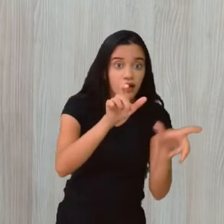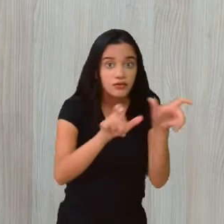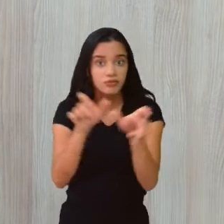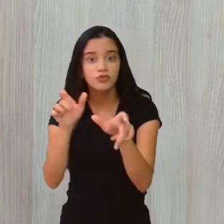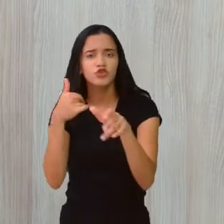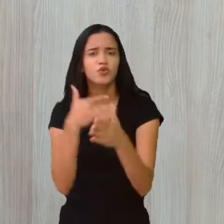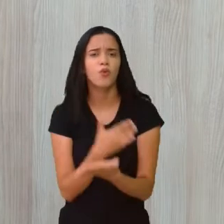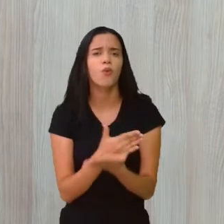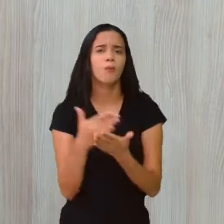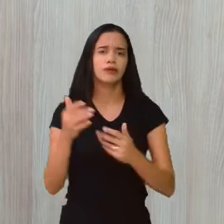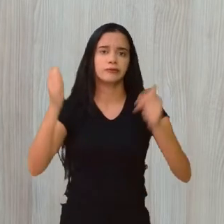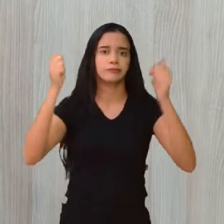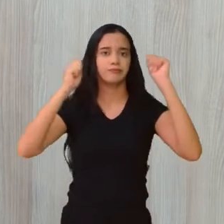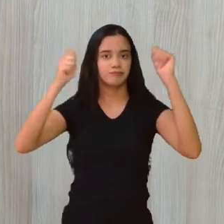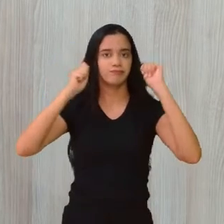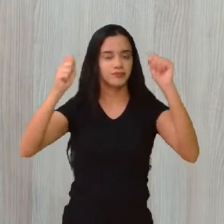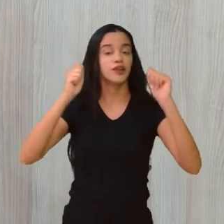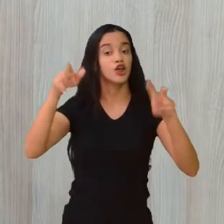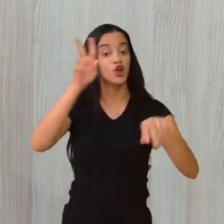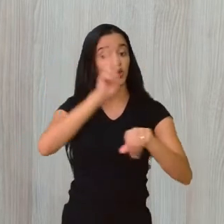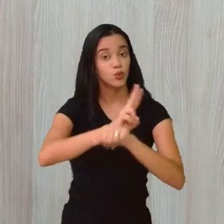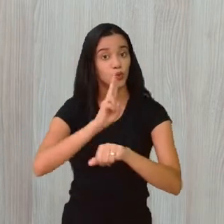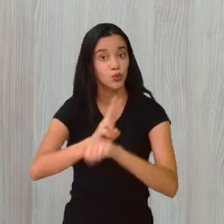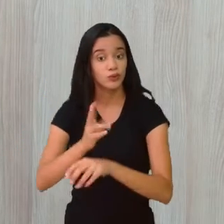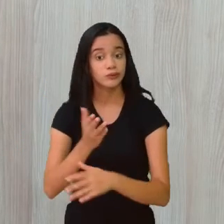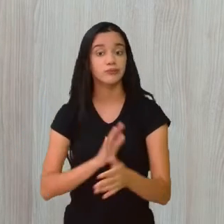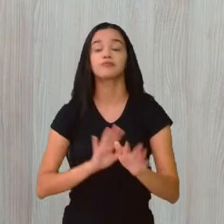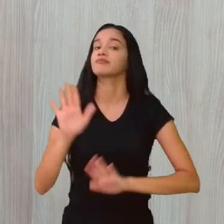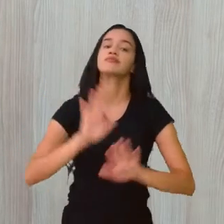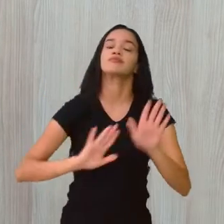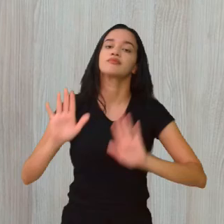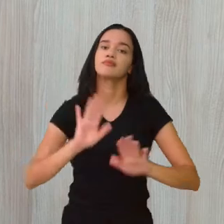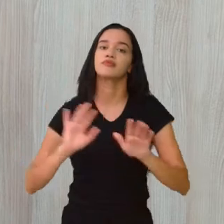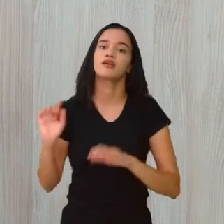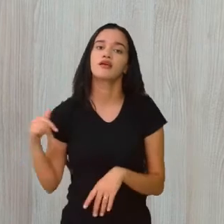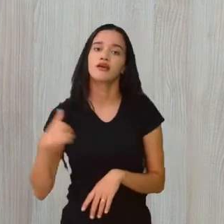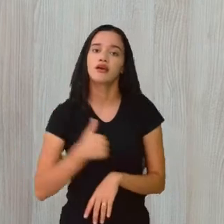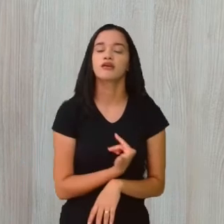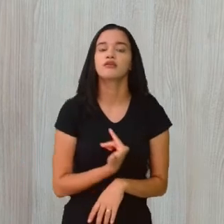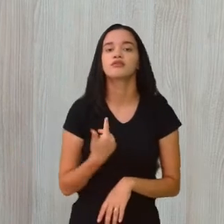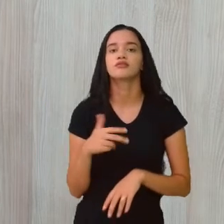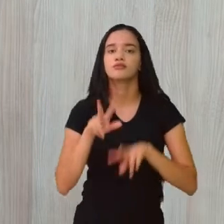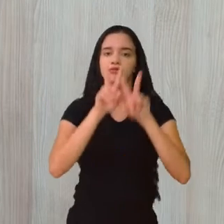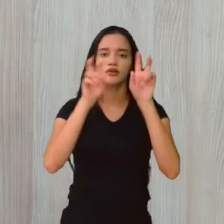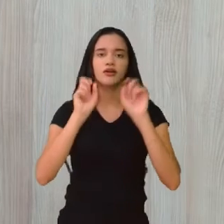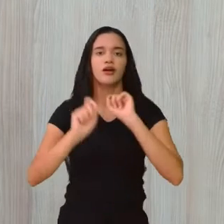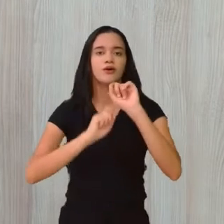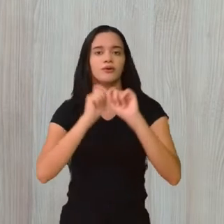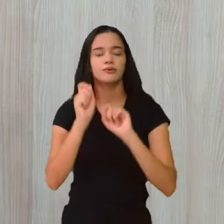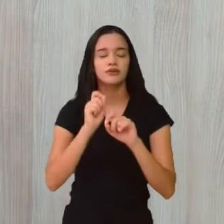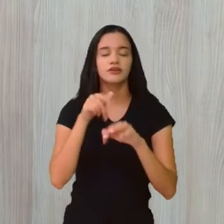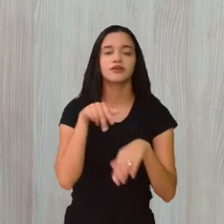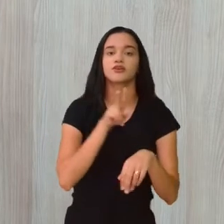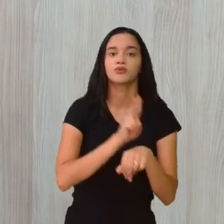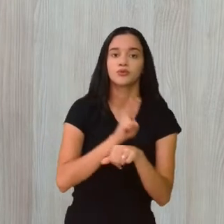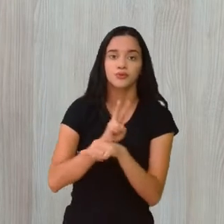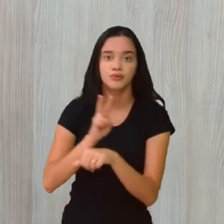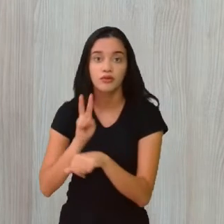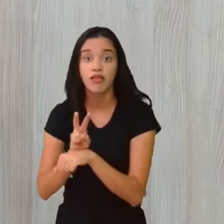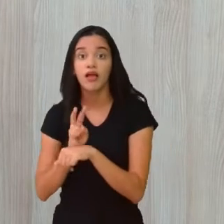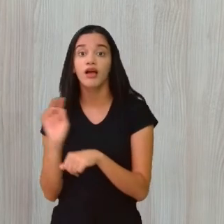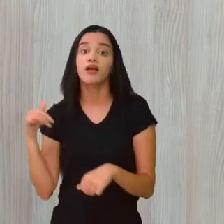começarmos essa campanha em cuidar, né? Como eu coloquei aqui, que o nosso lema é cuidar e conservar. Então, a